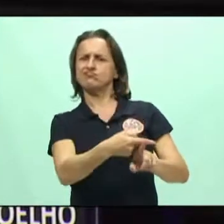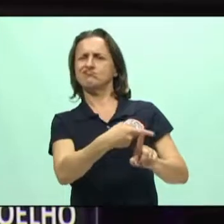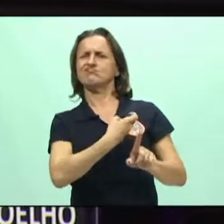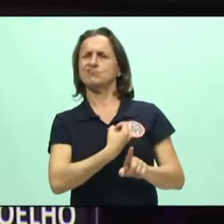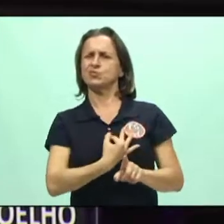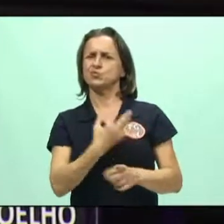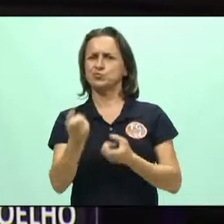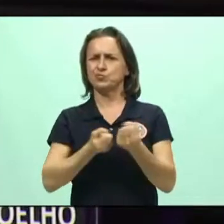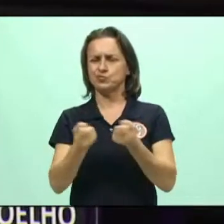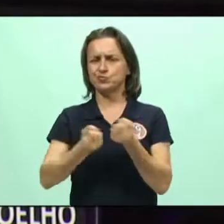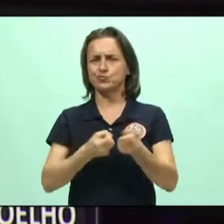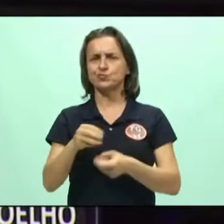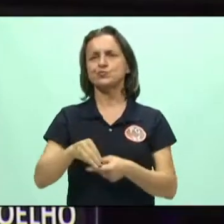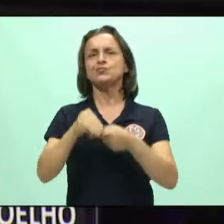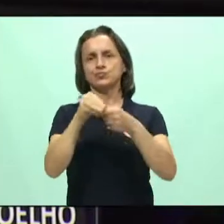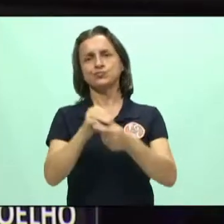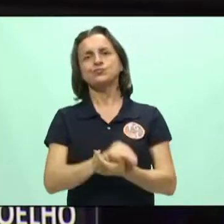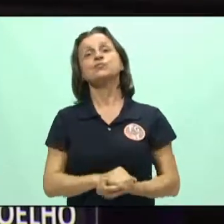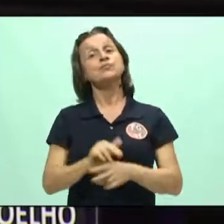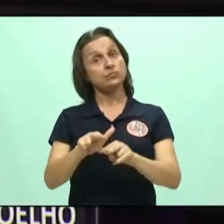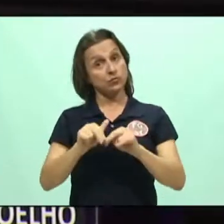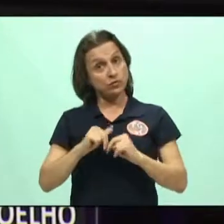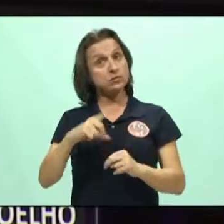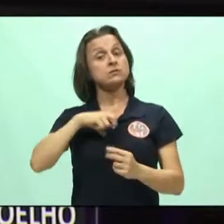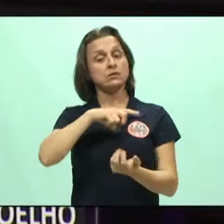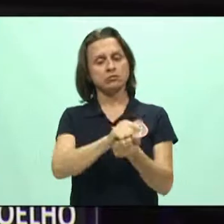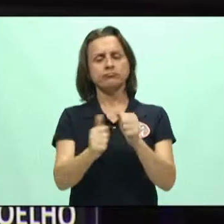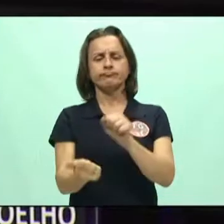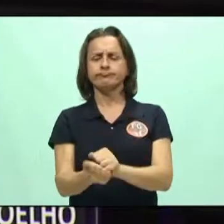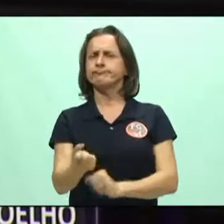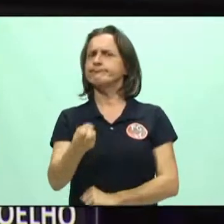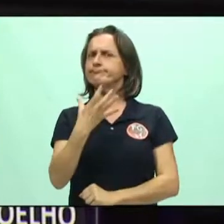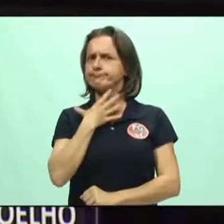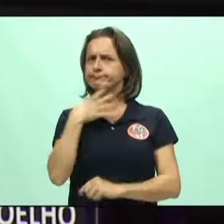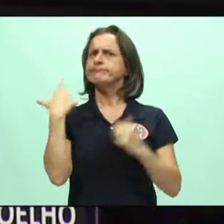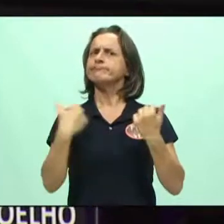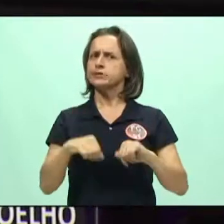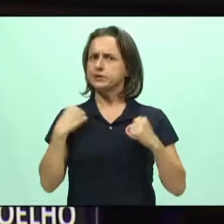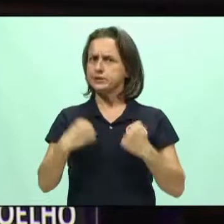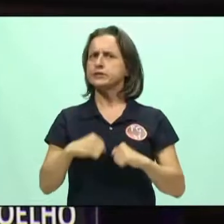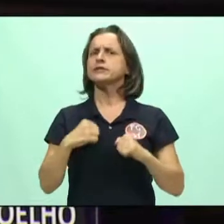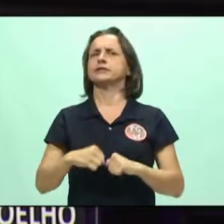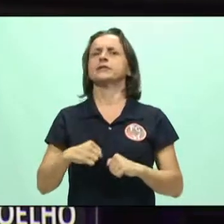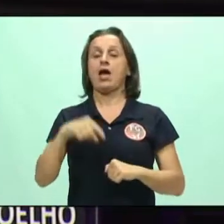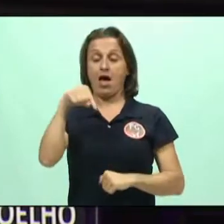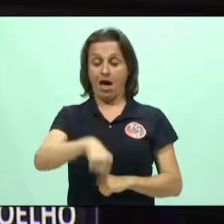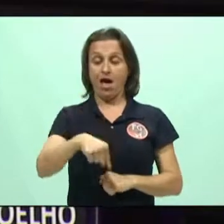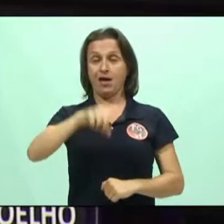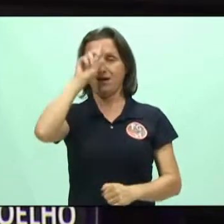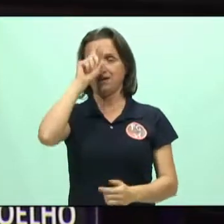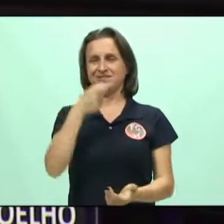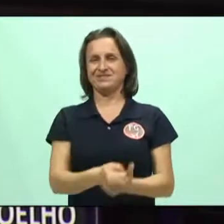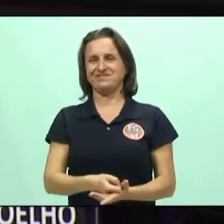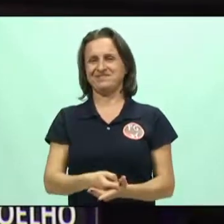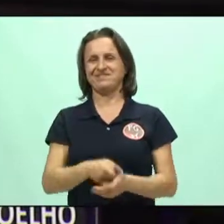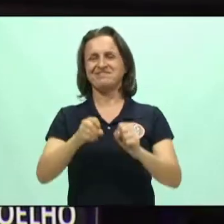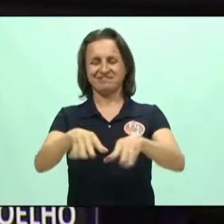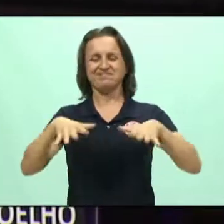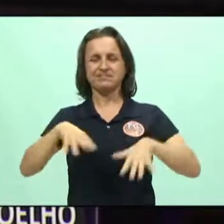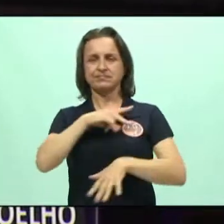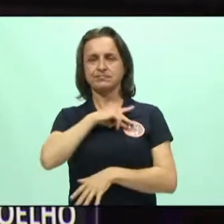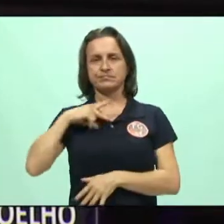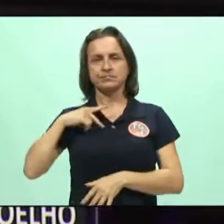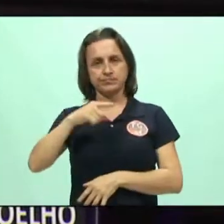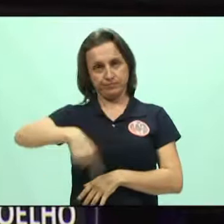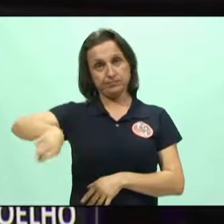então requer muitas adequações que tem que passar por essa casa né E essa audiência pública